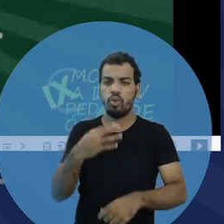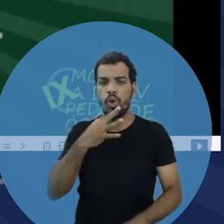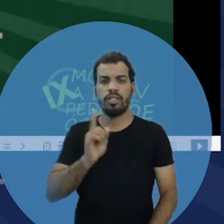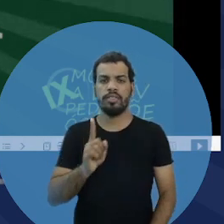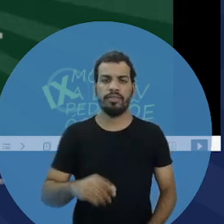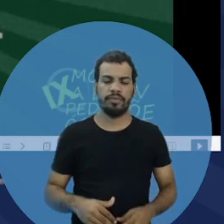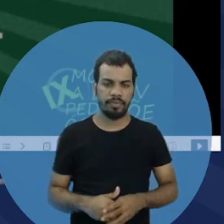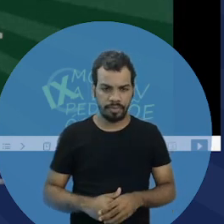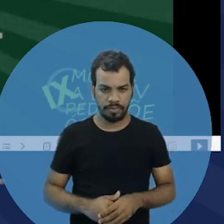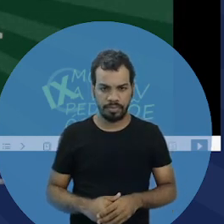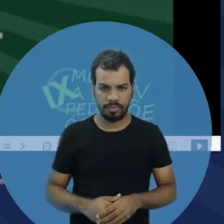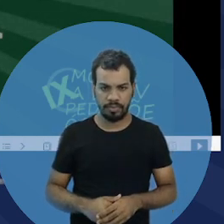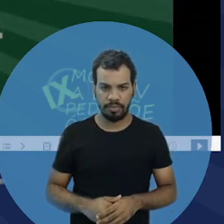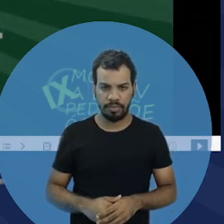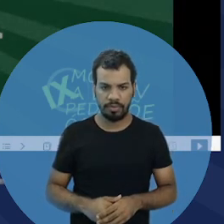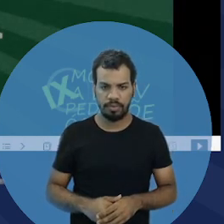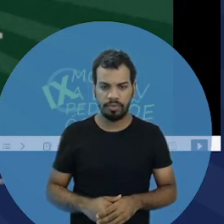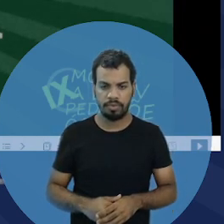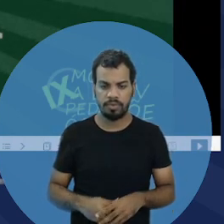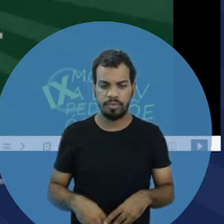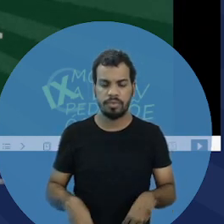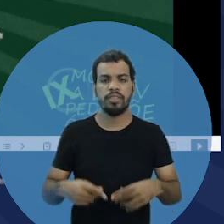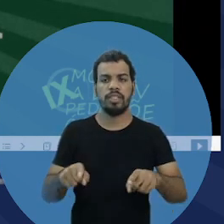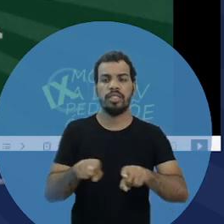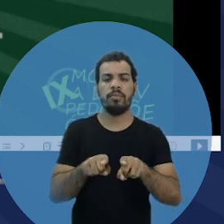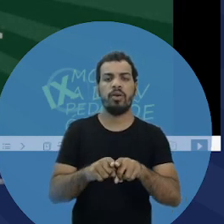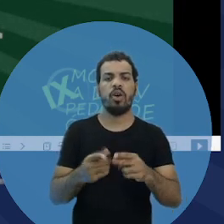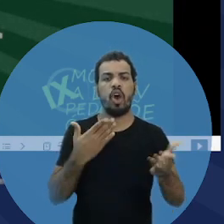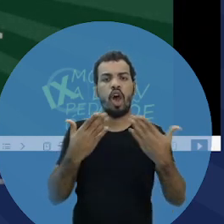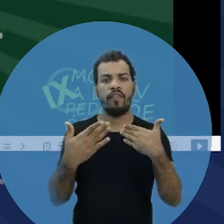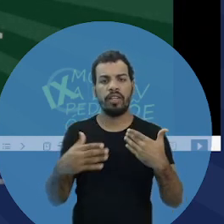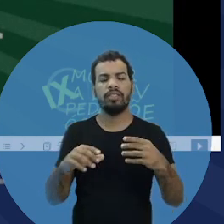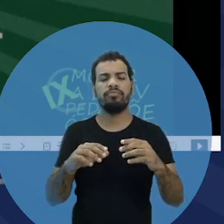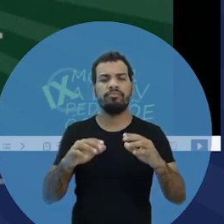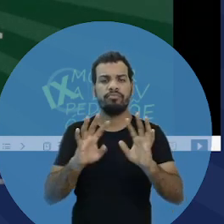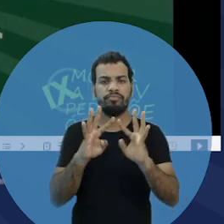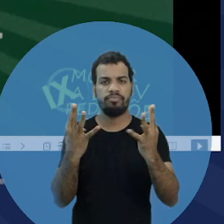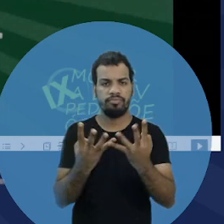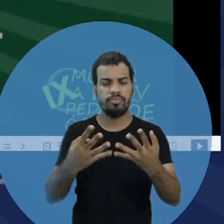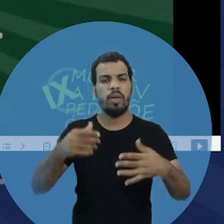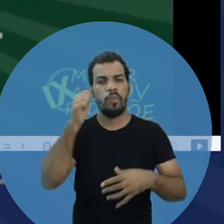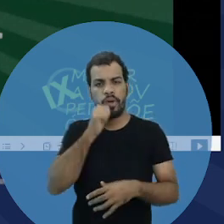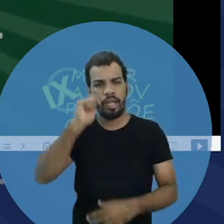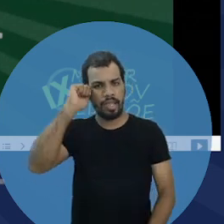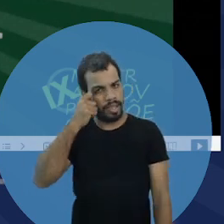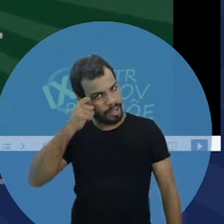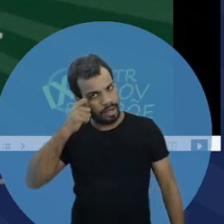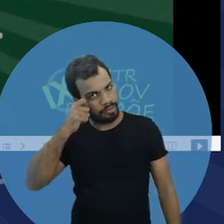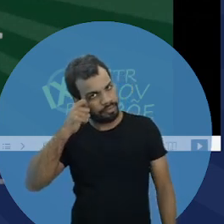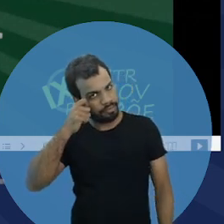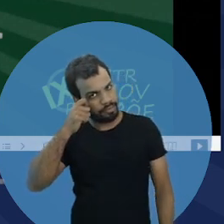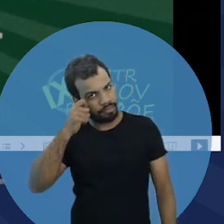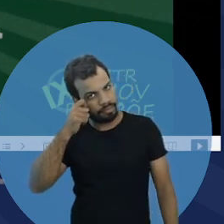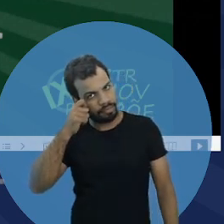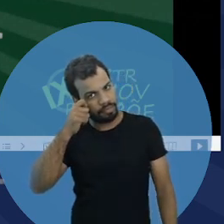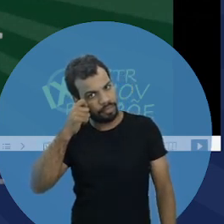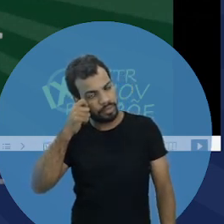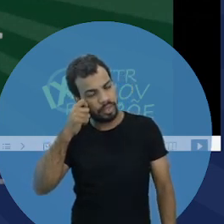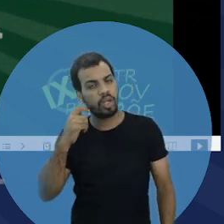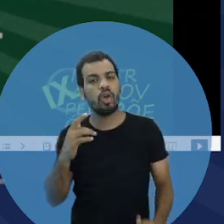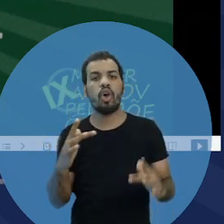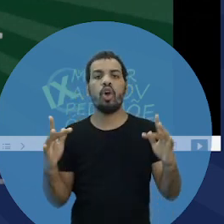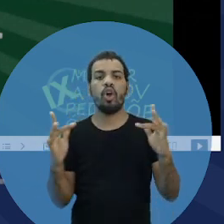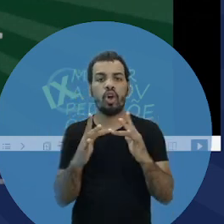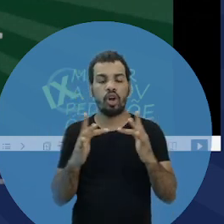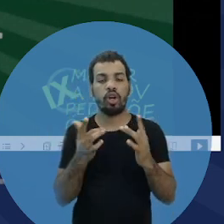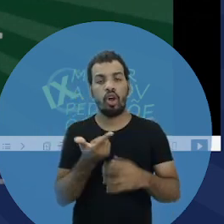nos apropriamos das nossas rodas de conversa, nossas cirandas, com mulheres negras, e a gente conseguiu entrar em contato, que em outra realidade a gente